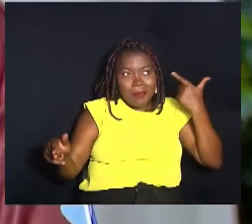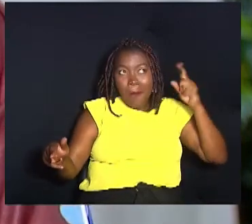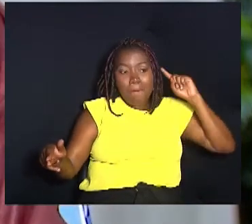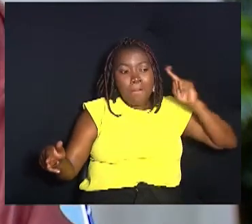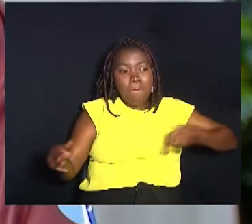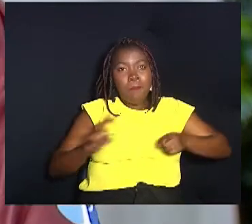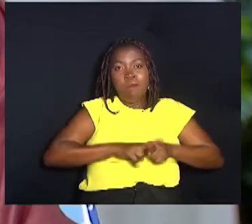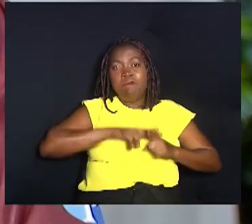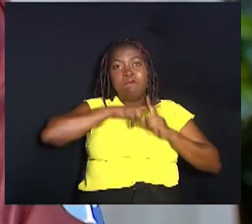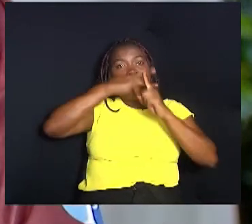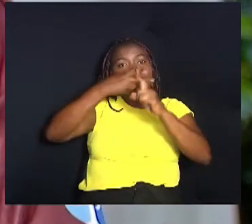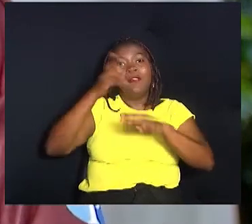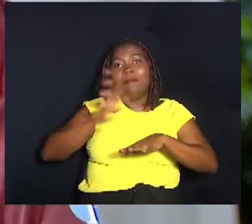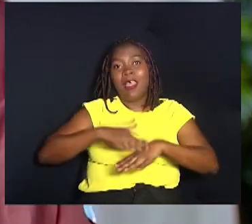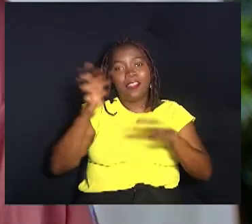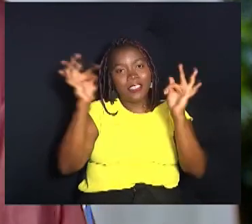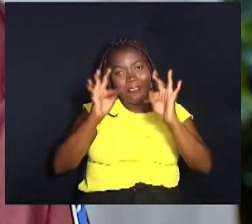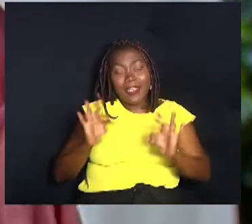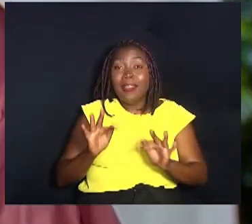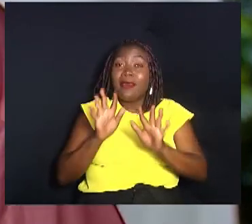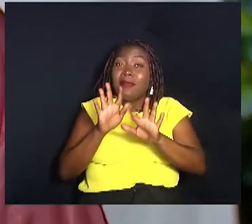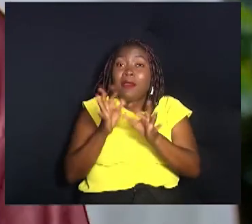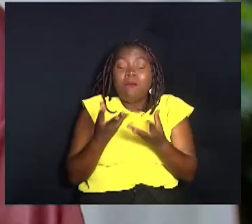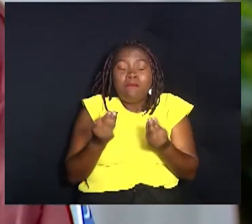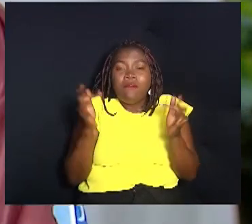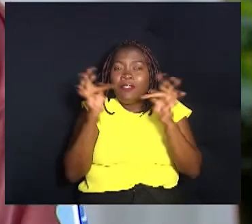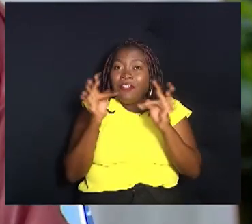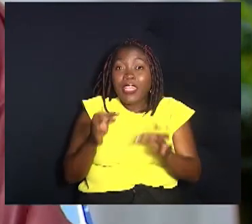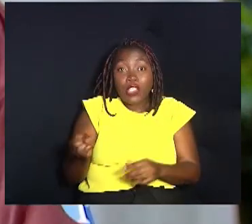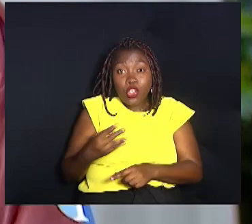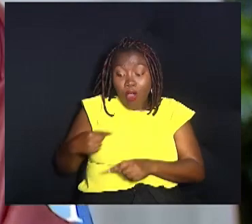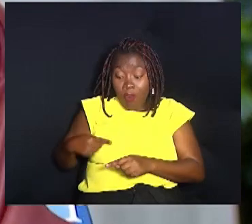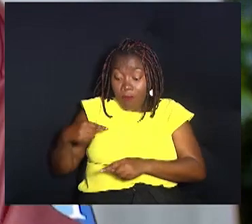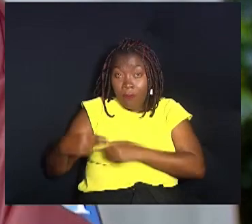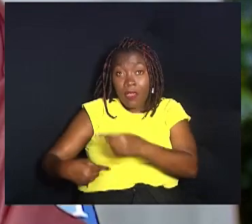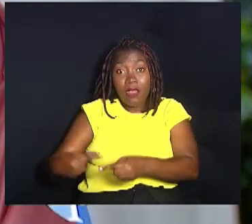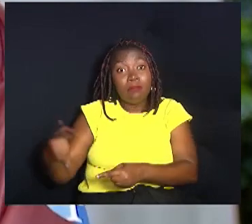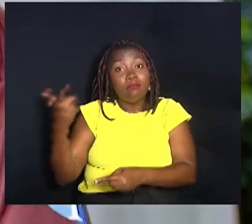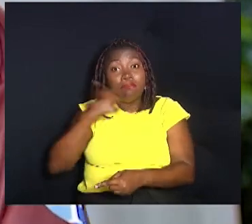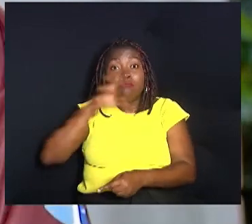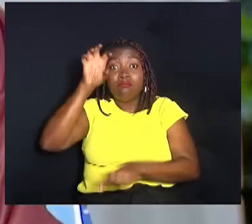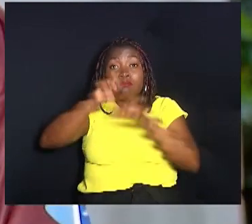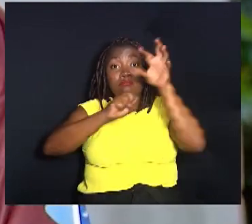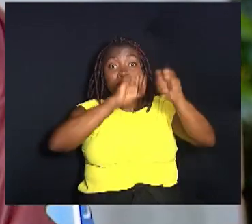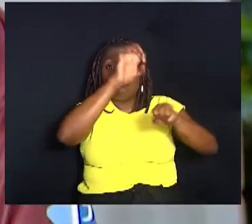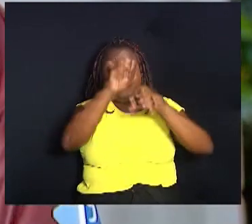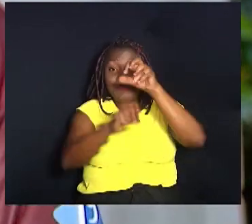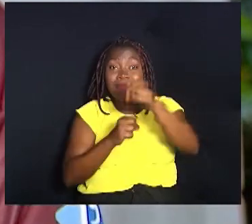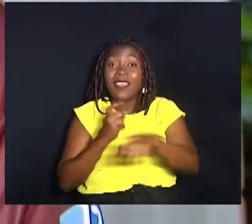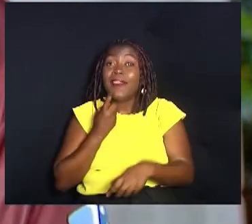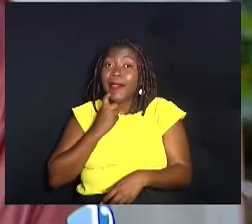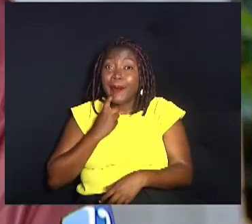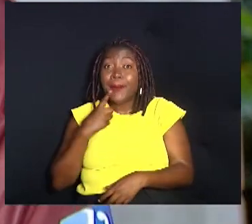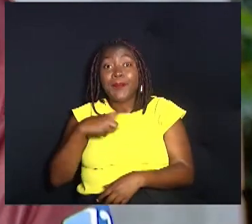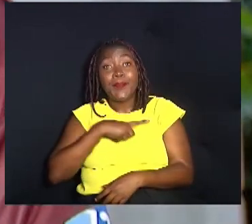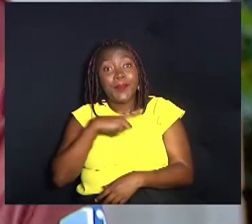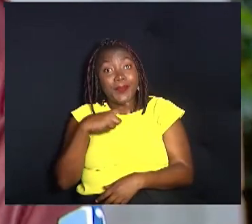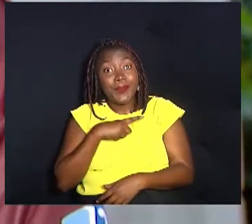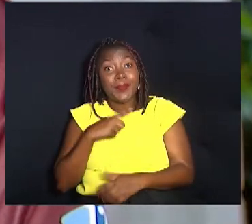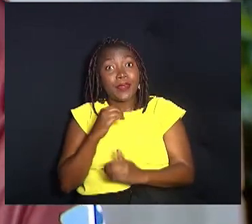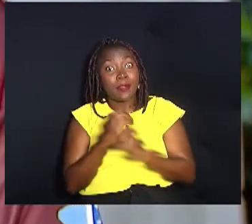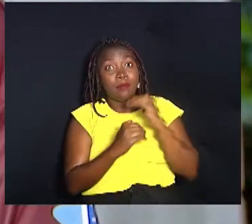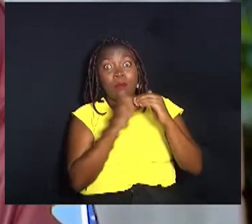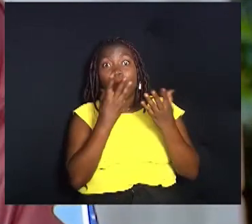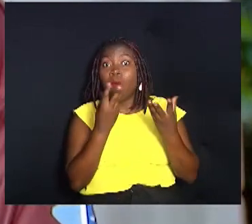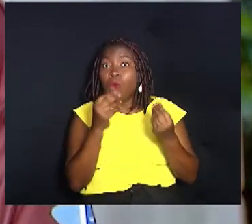mais feliz, mas assim, fico muito feliz que a nova geração está colhendo esses frutos. Campinas está tendo uma ascensão muito